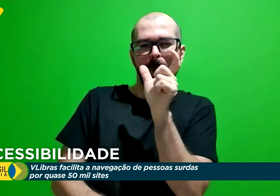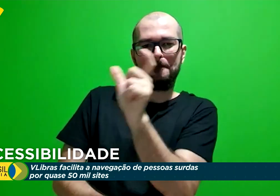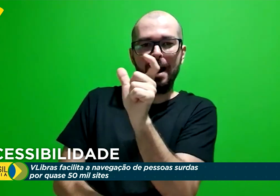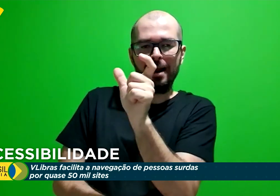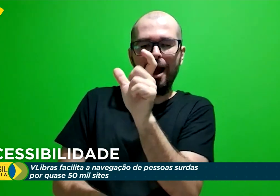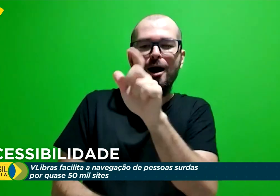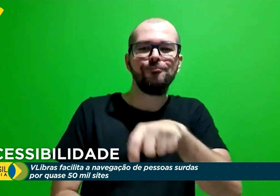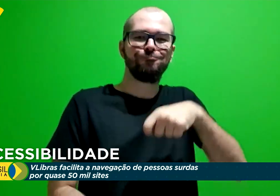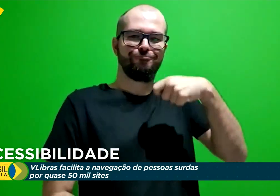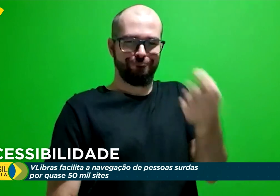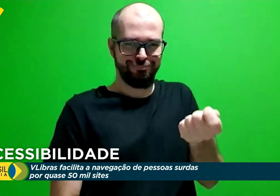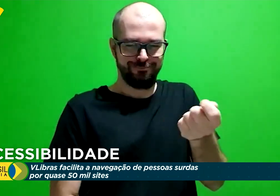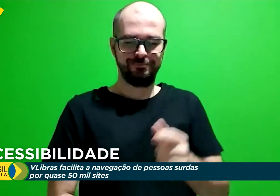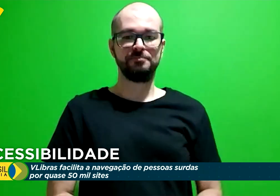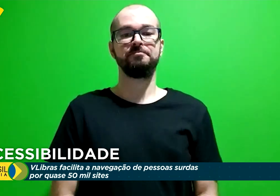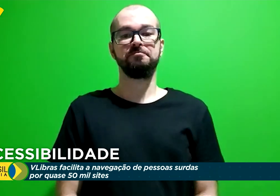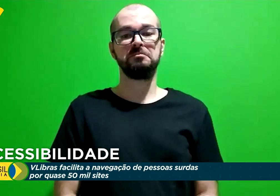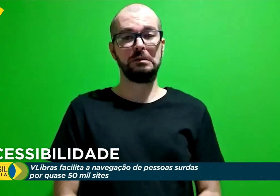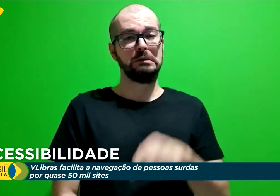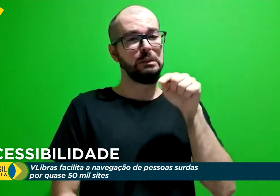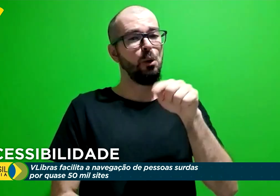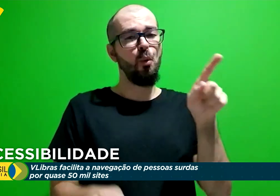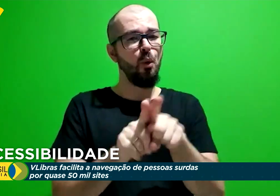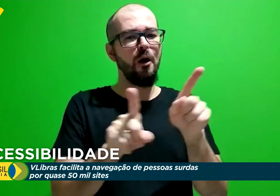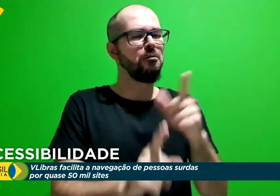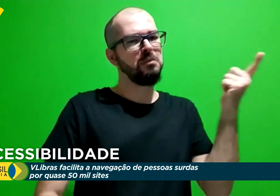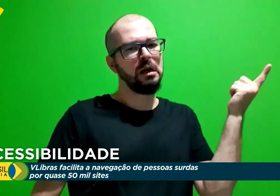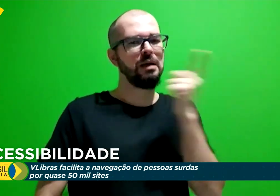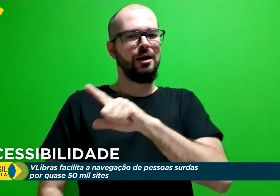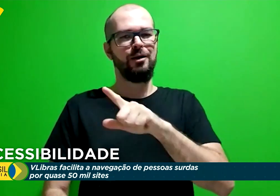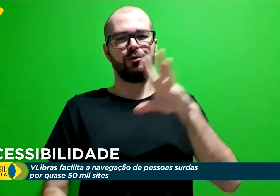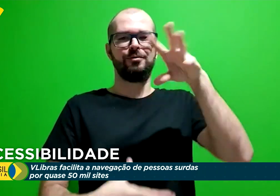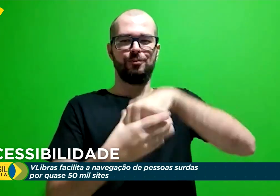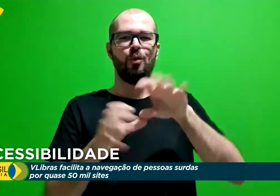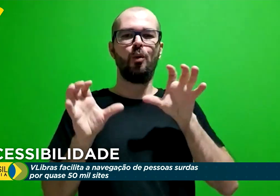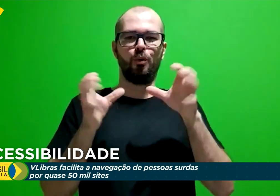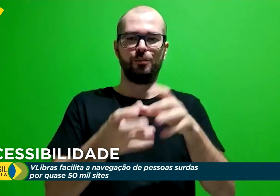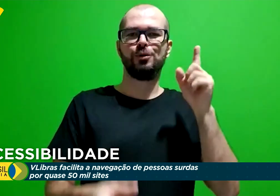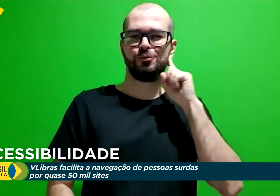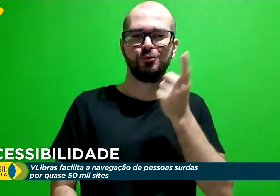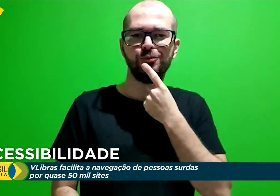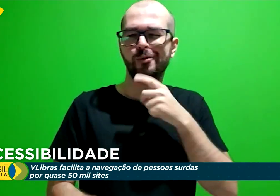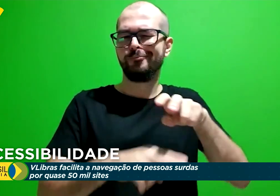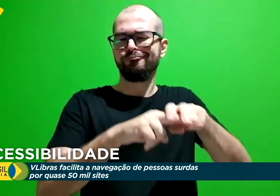Isso já é um ganho da comunidade surda digital, graças à tecnologia.